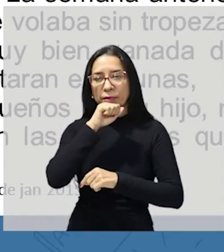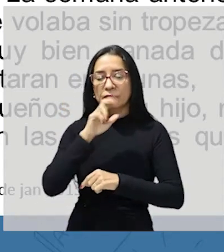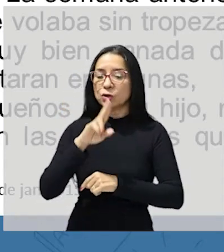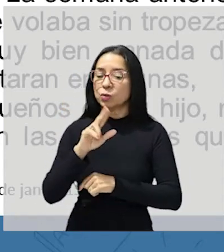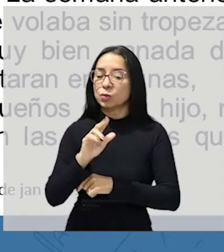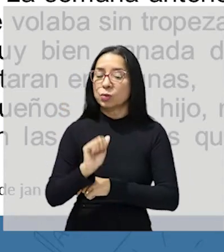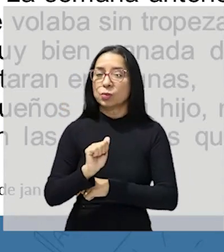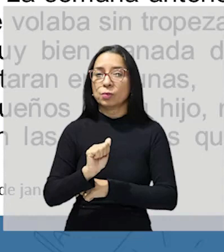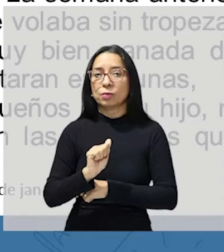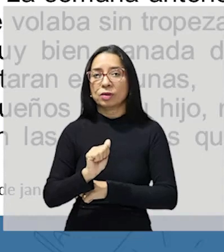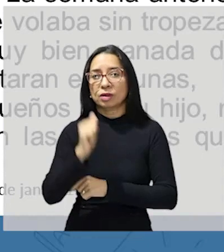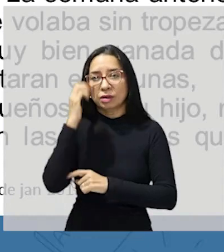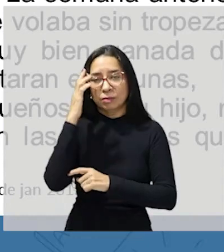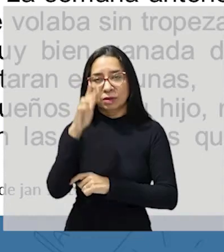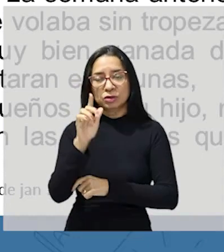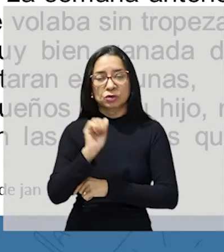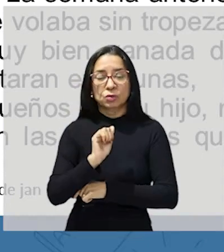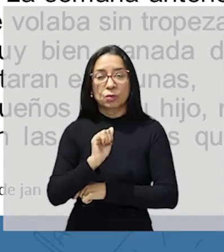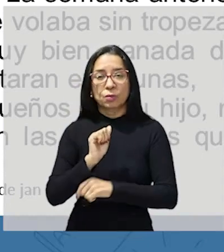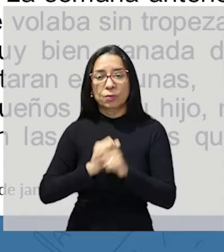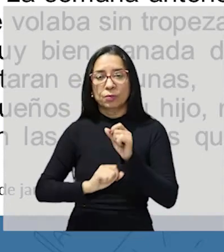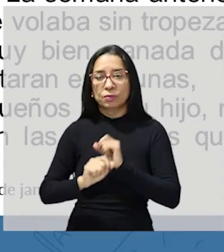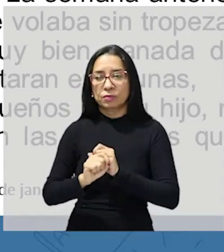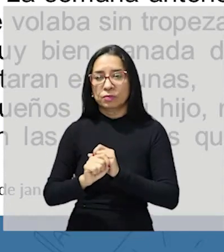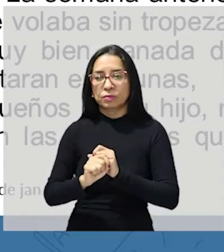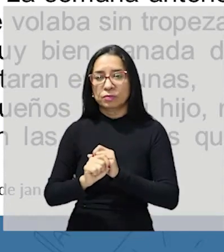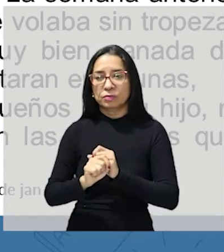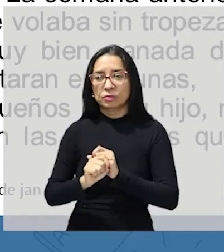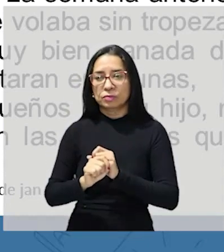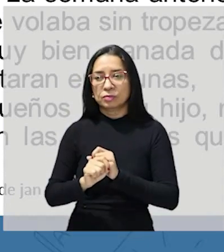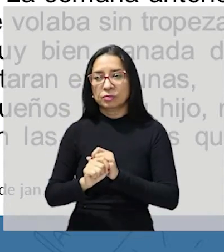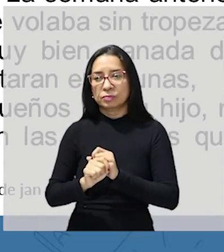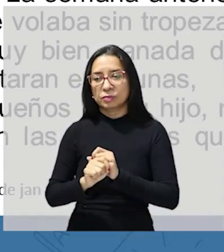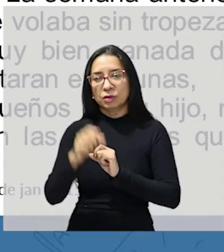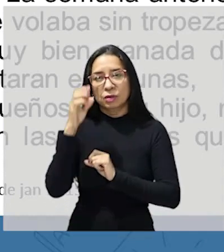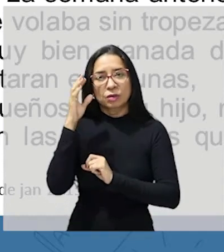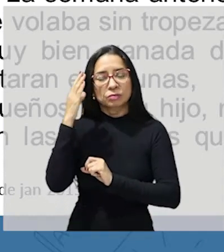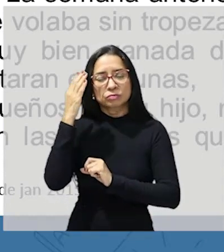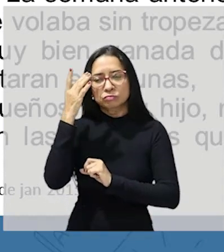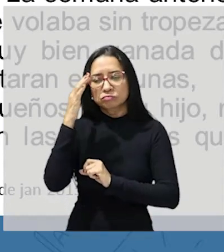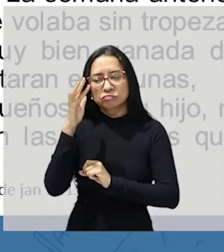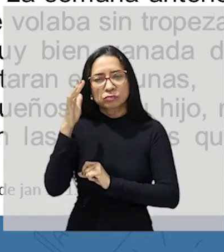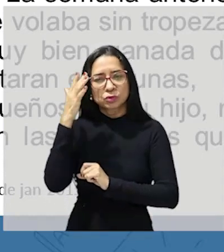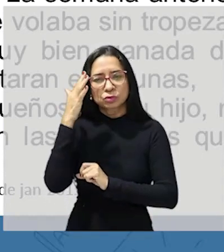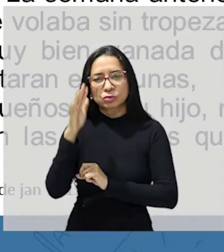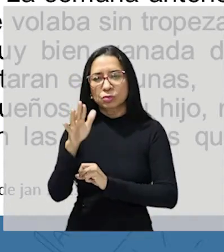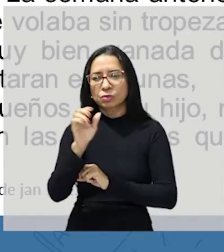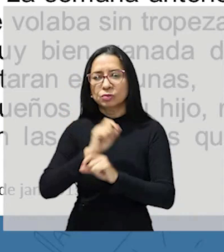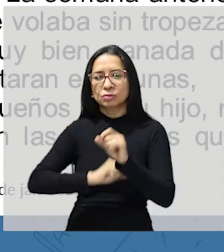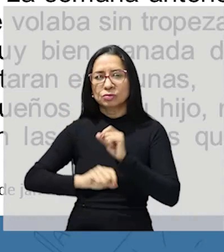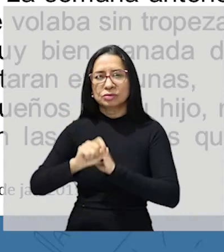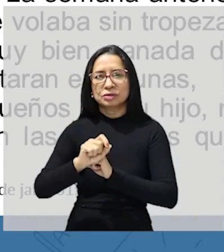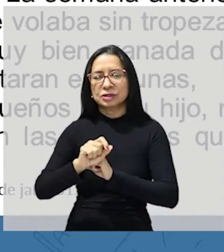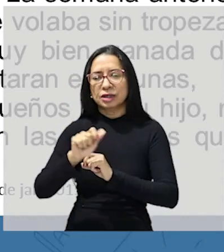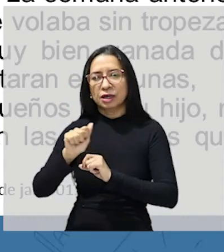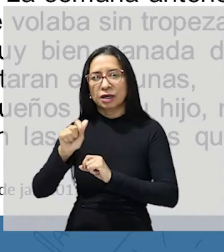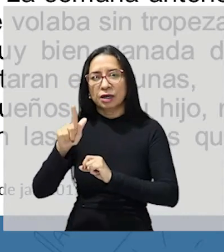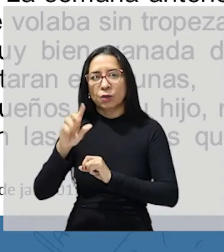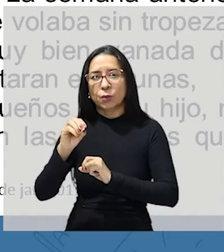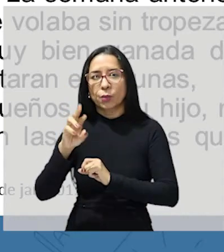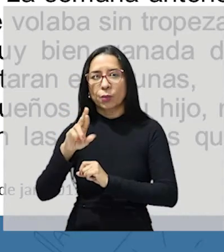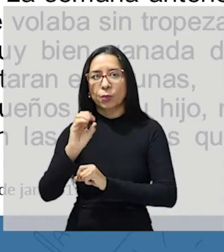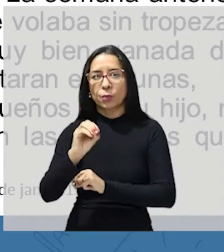imaginou que os sonhos dele, embora ele tivesse contado a ela, fossem sonhos de agouro, né, como a gente chama.